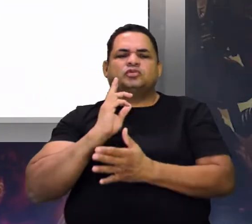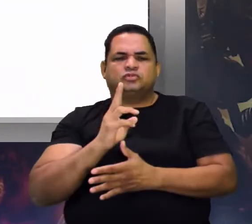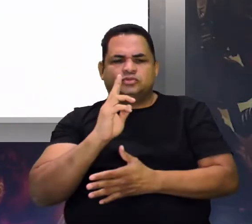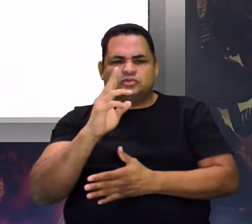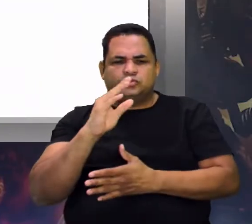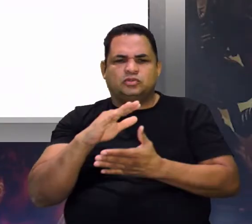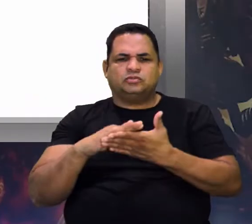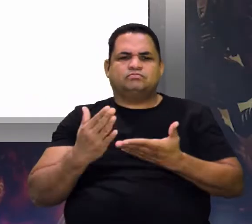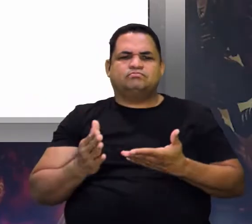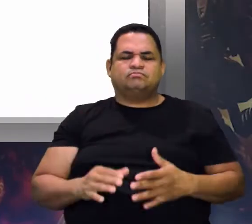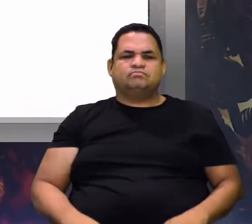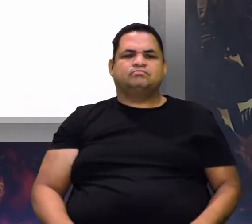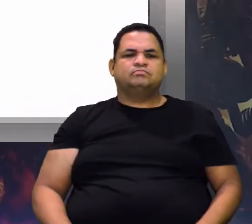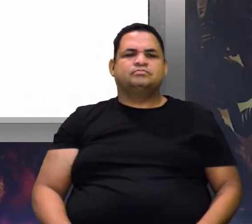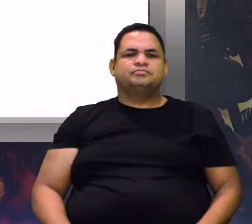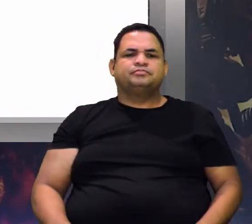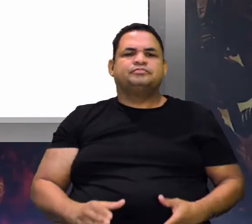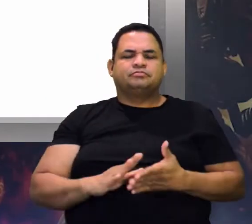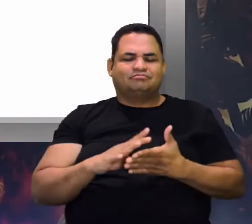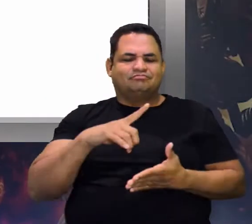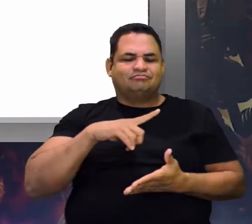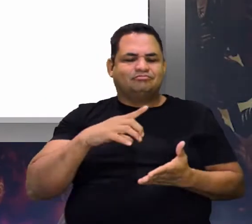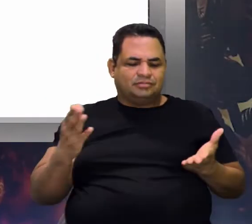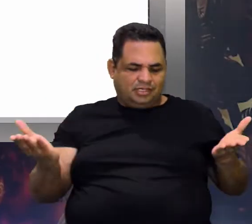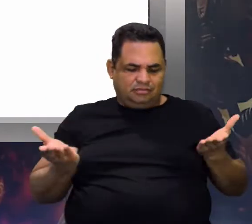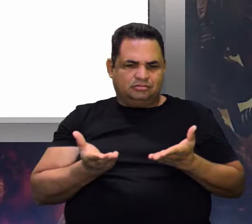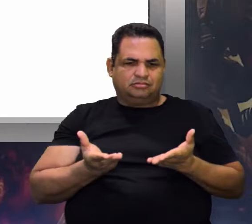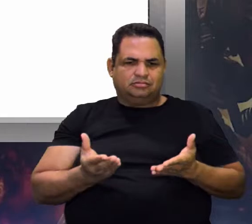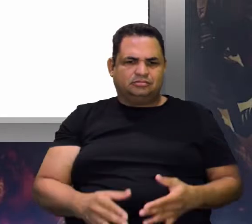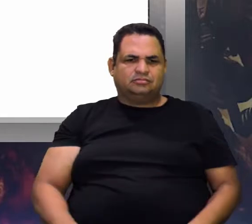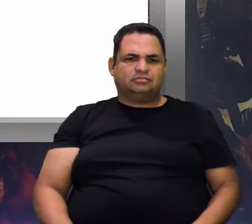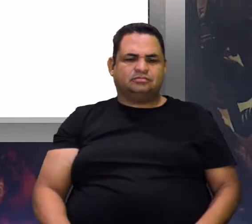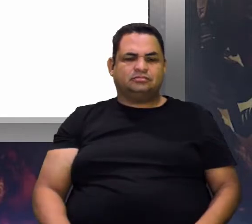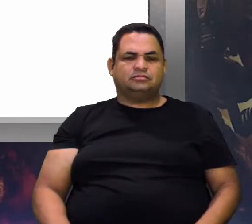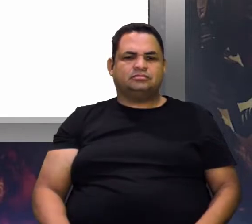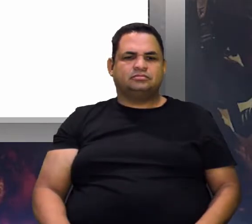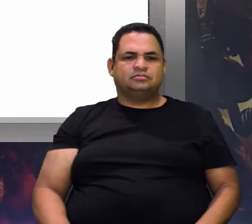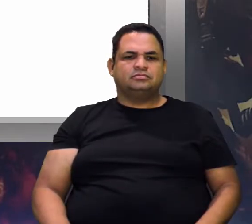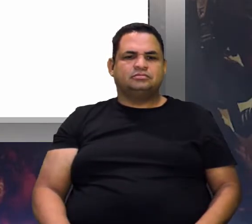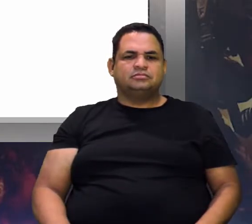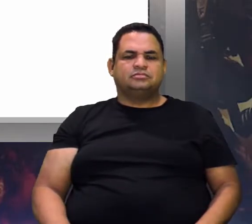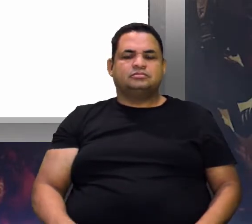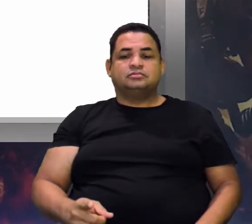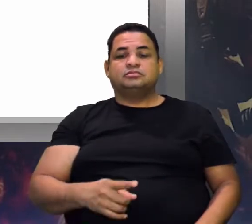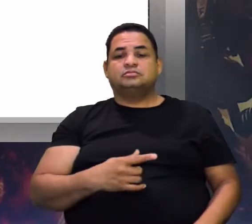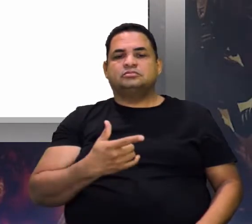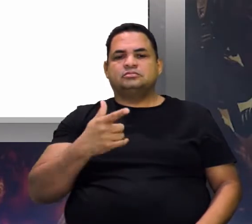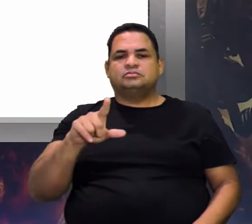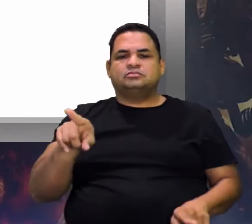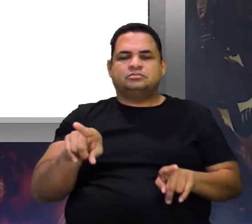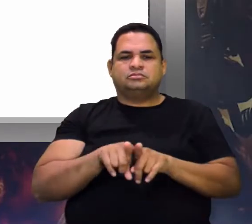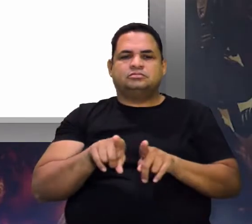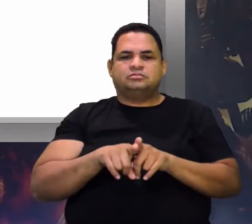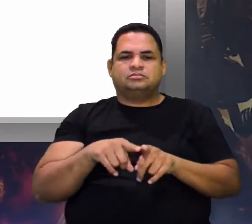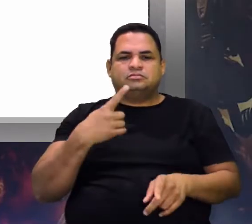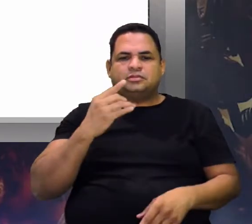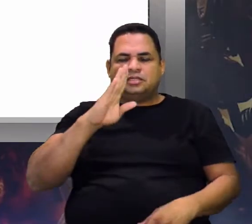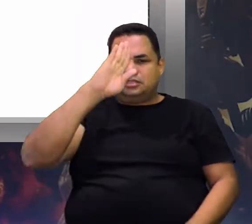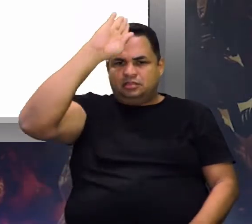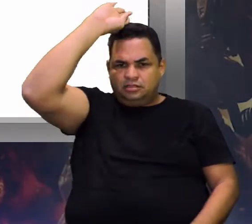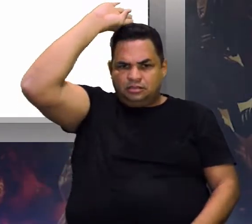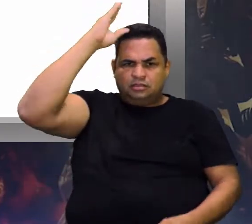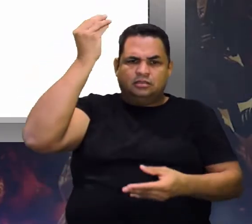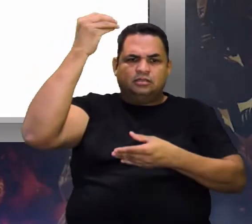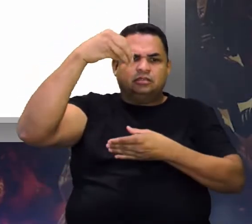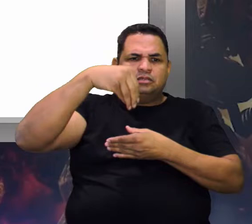tempo e ela existe até hoje. Outro legado que nós vamos observar aqui de Roma